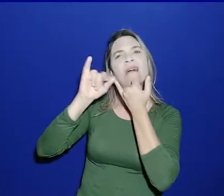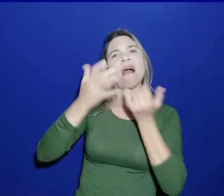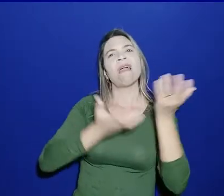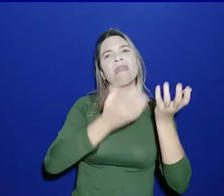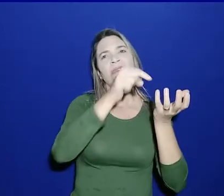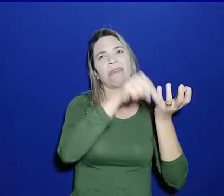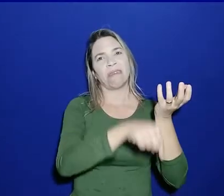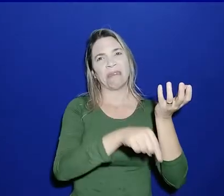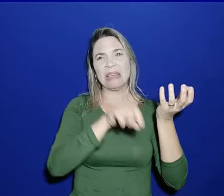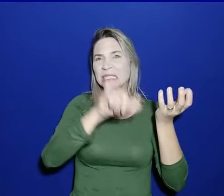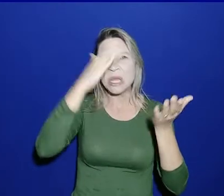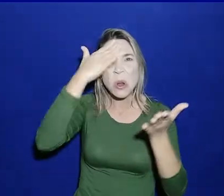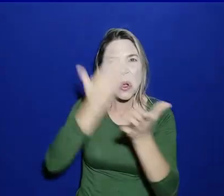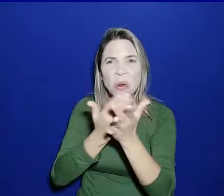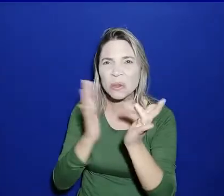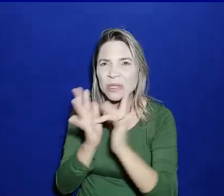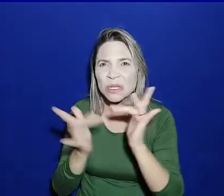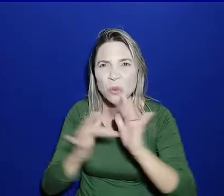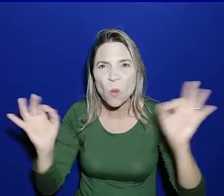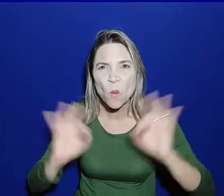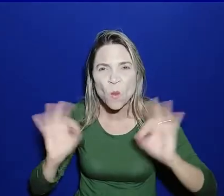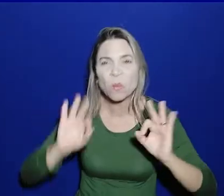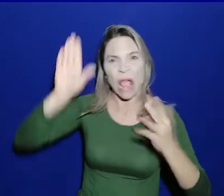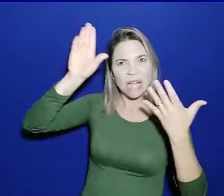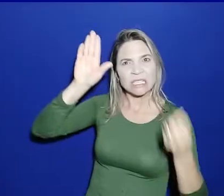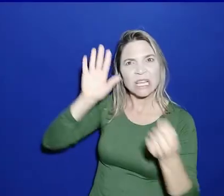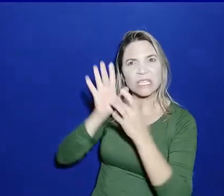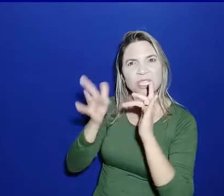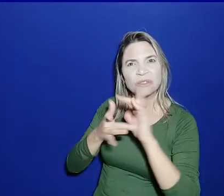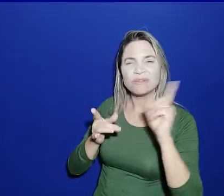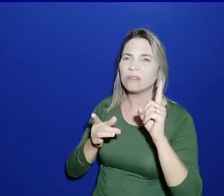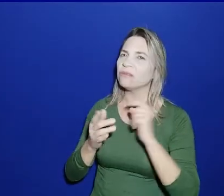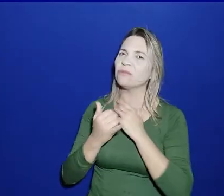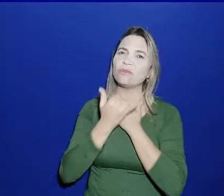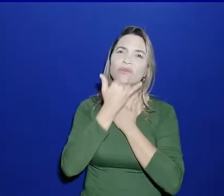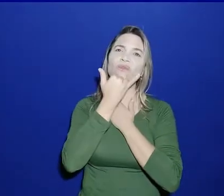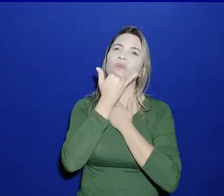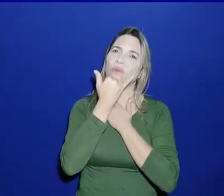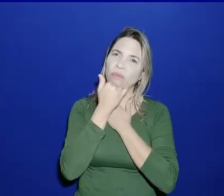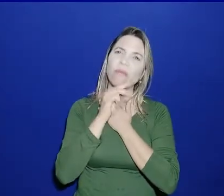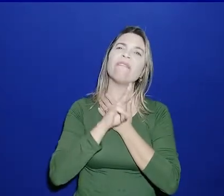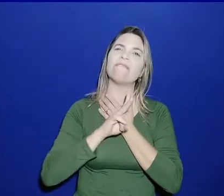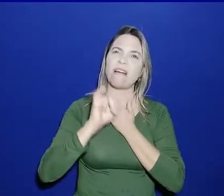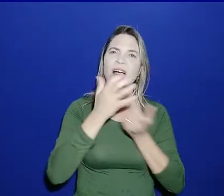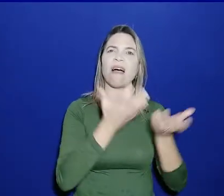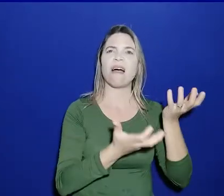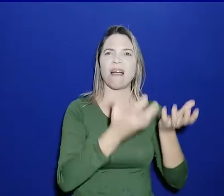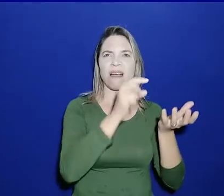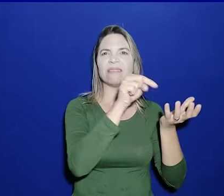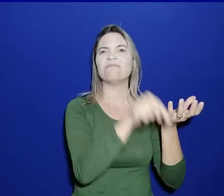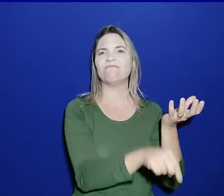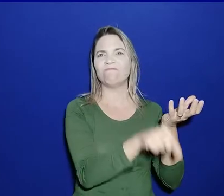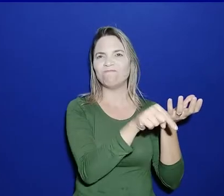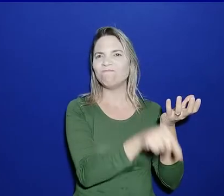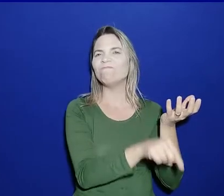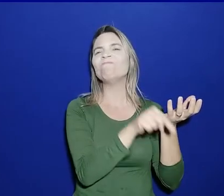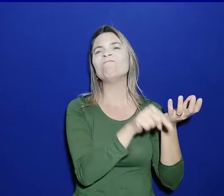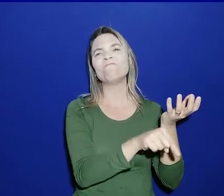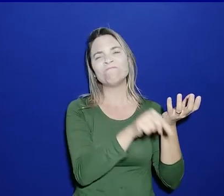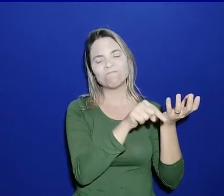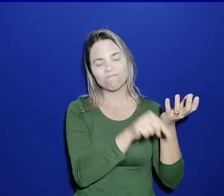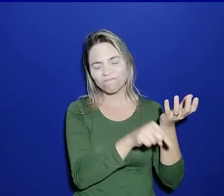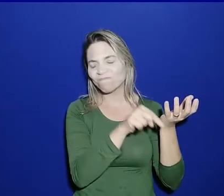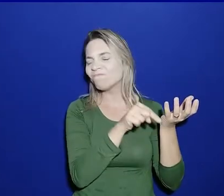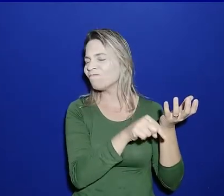eterna. Eu preciso dizer a você que o inferno é o destino, sim, daqueles que rejeitaram a Cristo, porque Cristo é